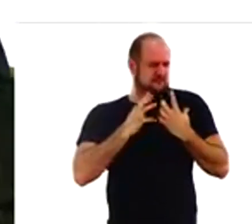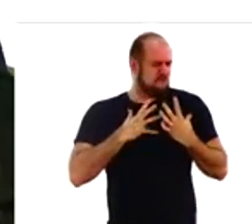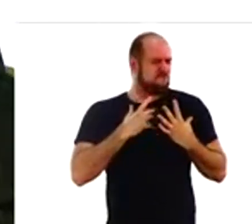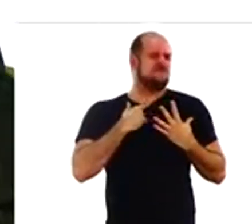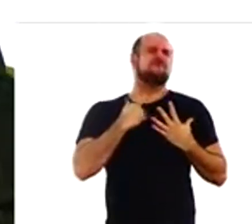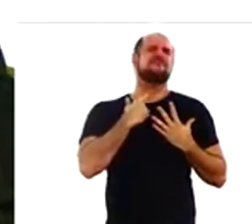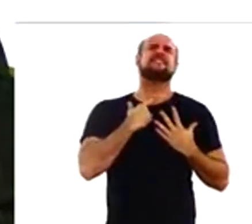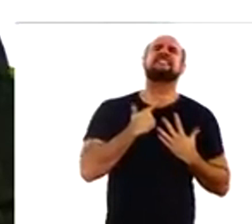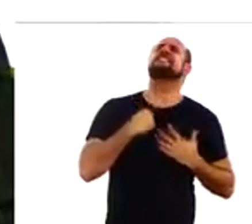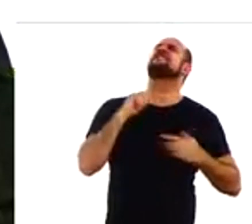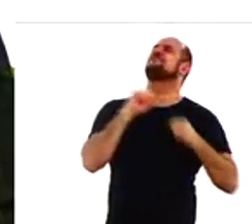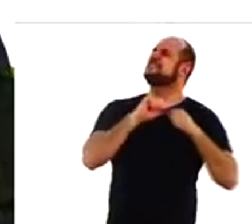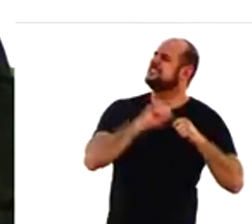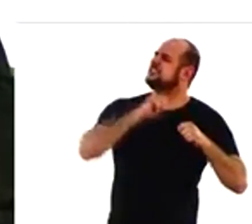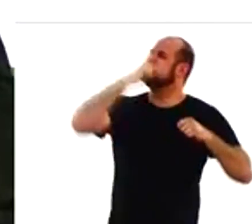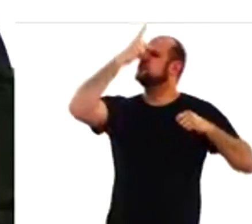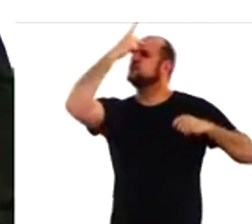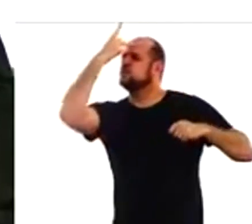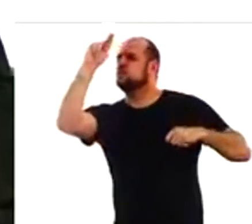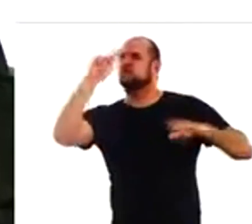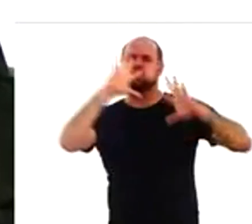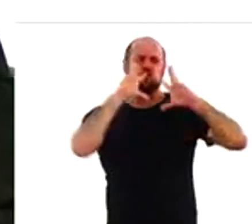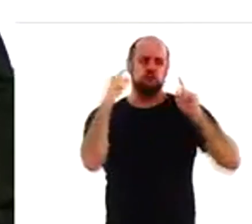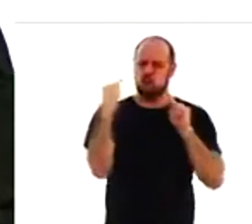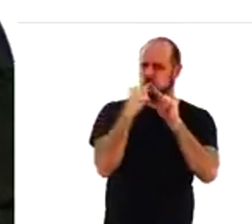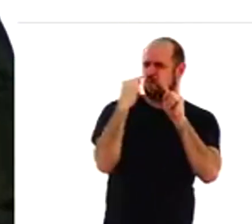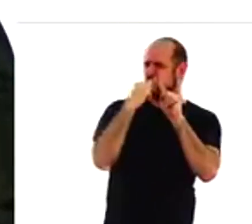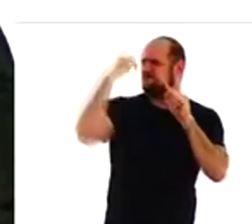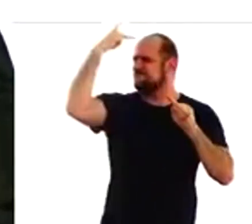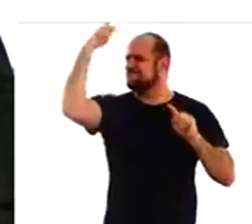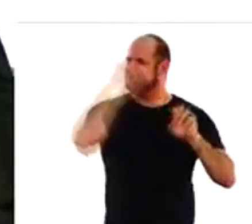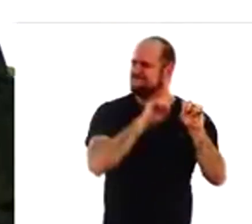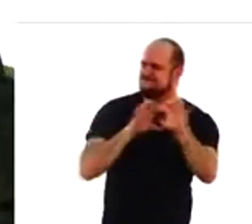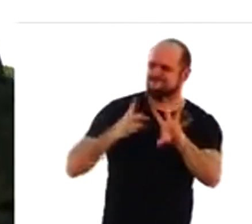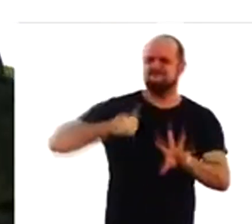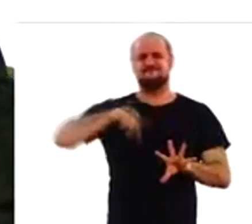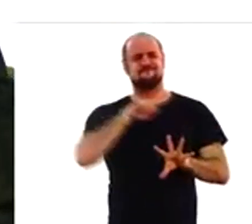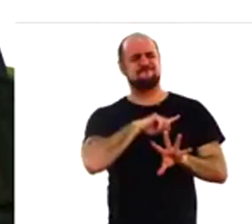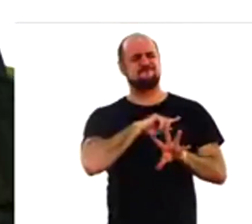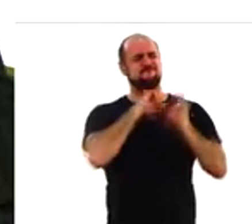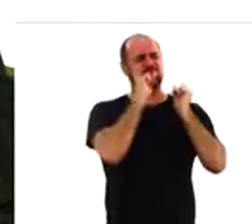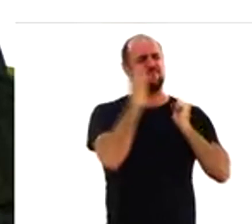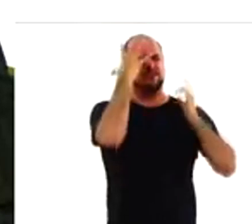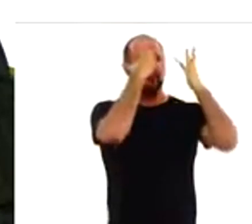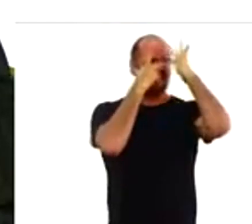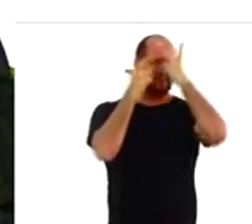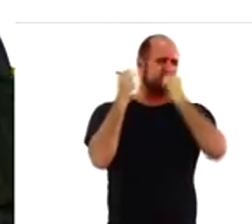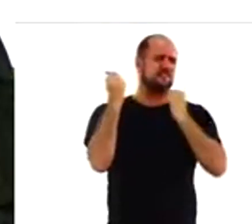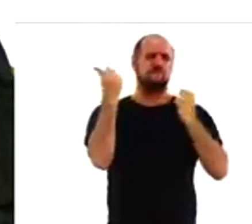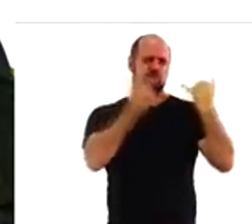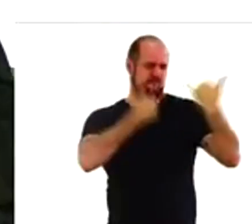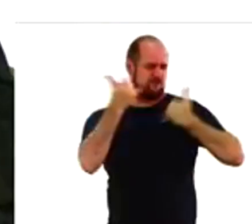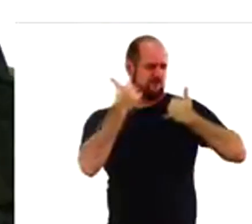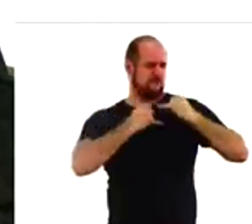no ritmo, Senhor, das Tuas palavras, para que as Tuas palavras sejam as belas palavras de vida para a